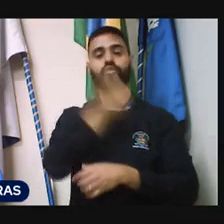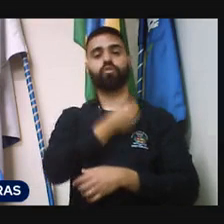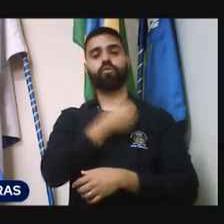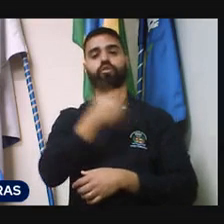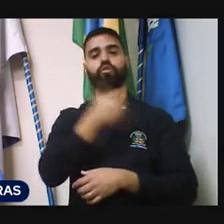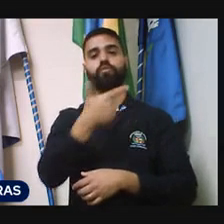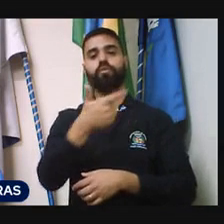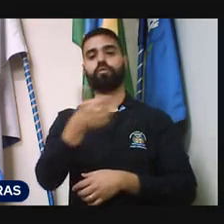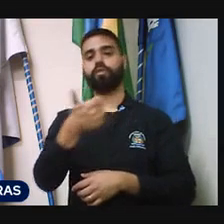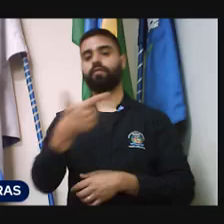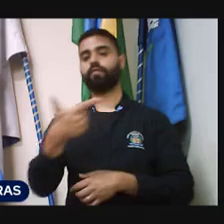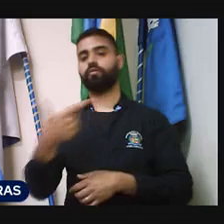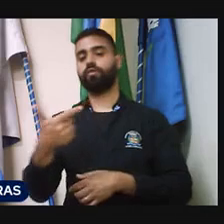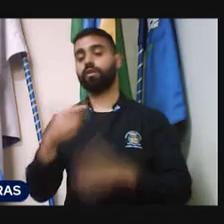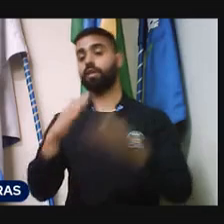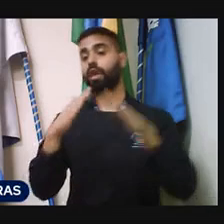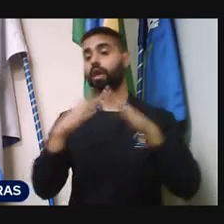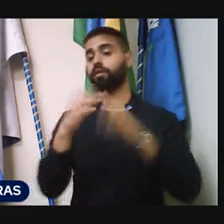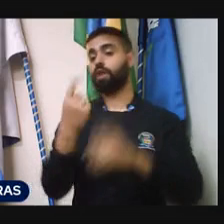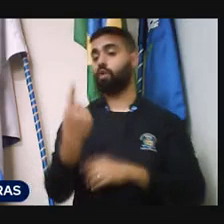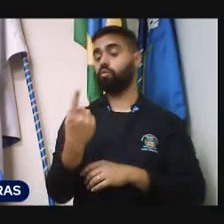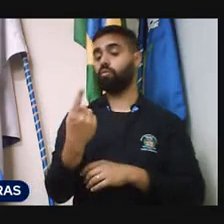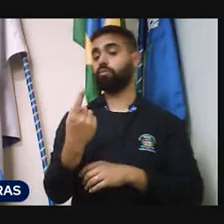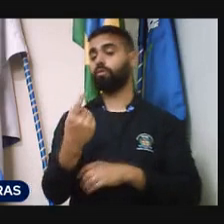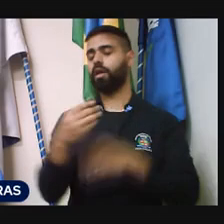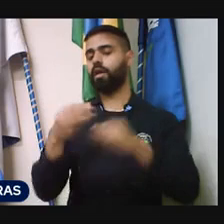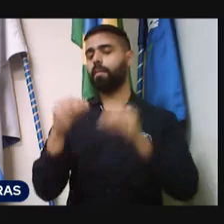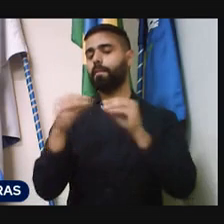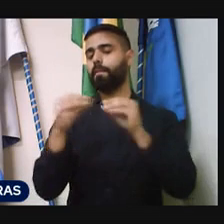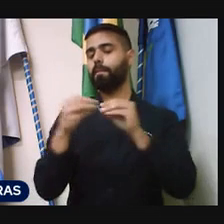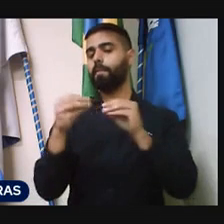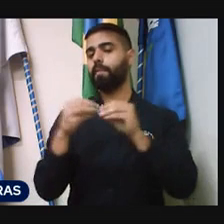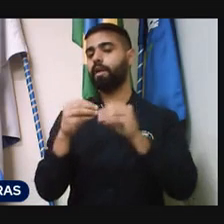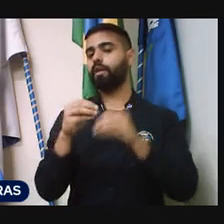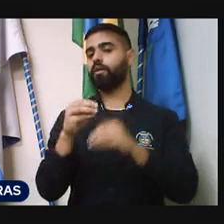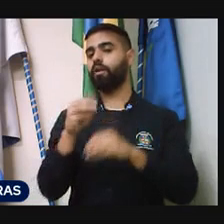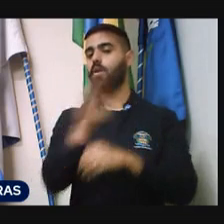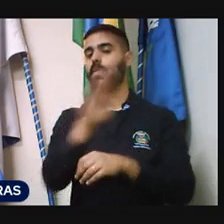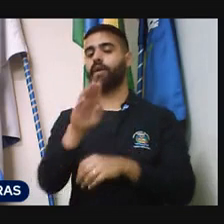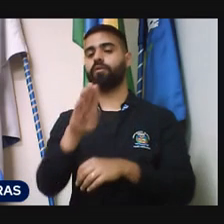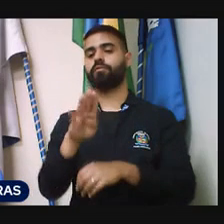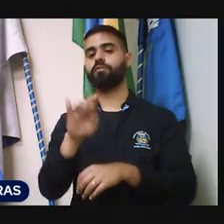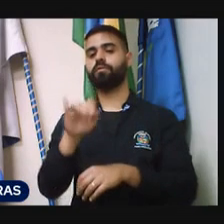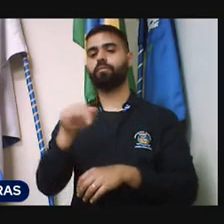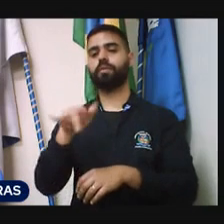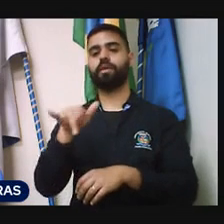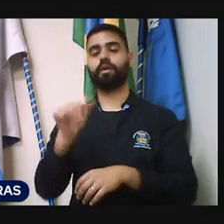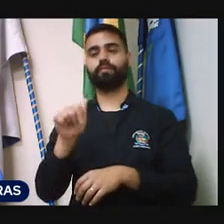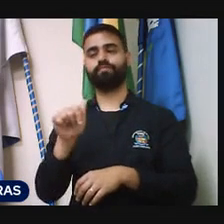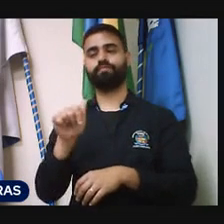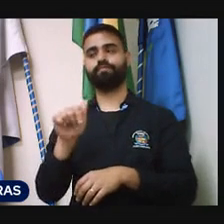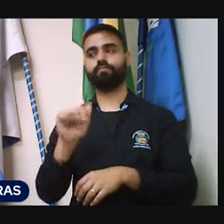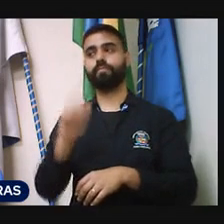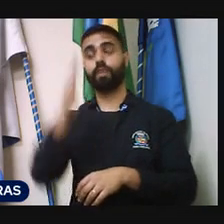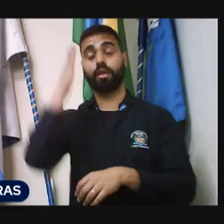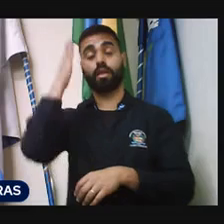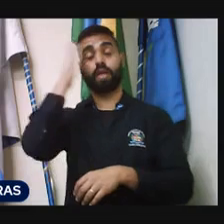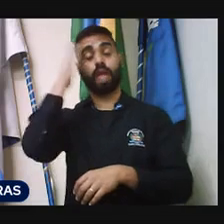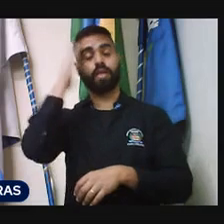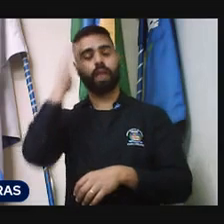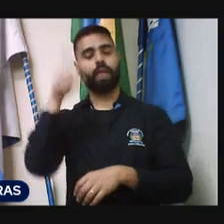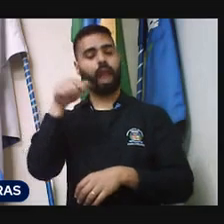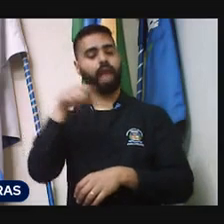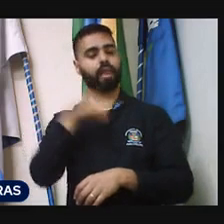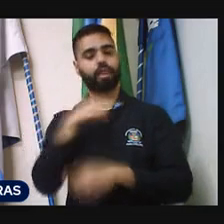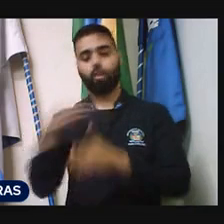2122 casa um e próximos e próximas bairro biquinho é sabido que na localidade passa um